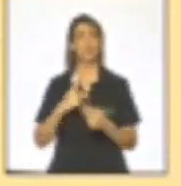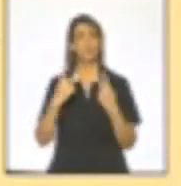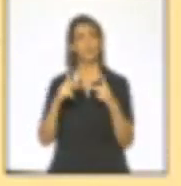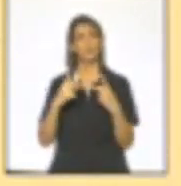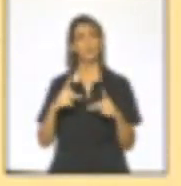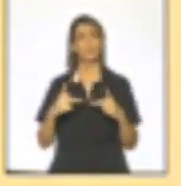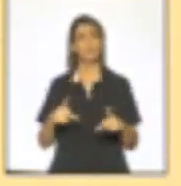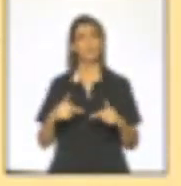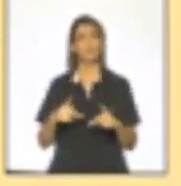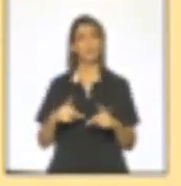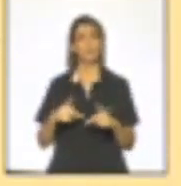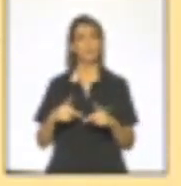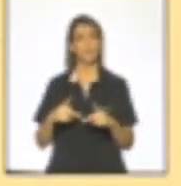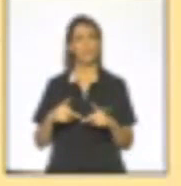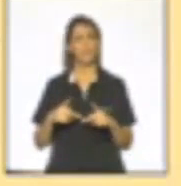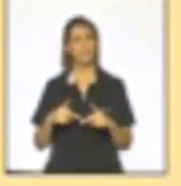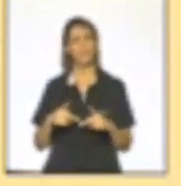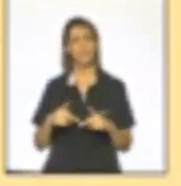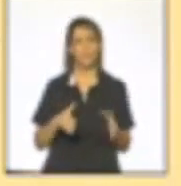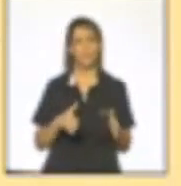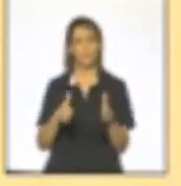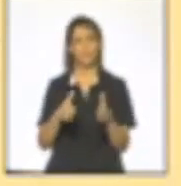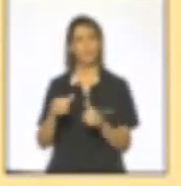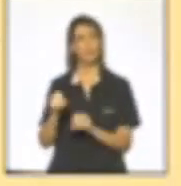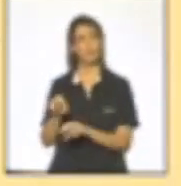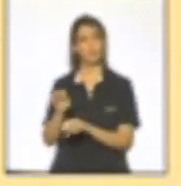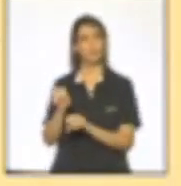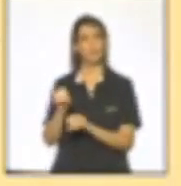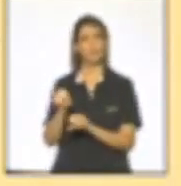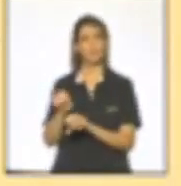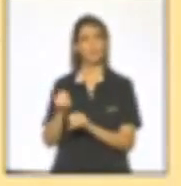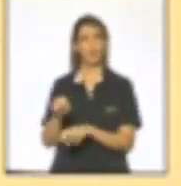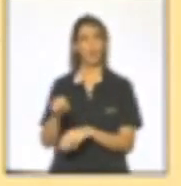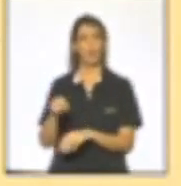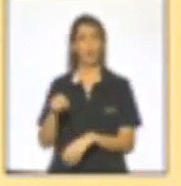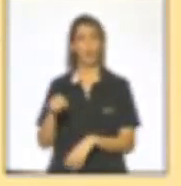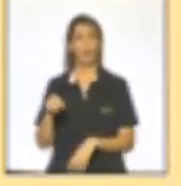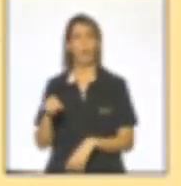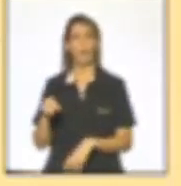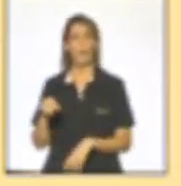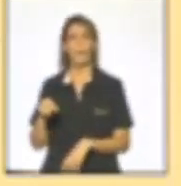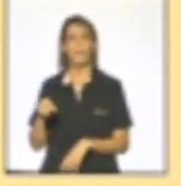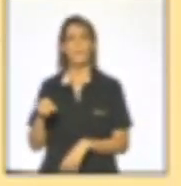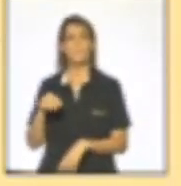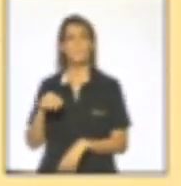da Educação, do Ministério da Educação, e tem um dos programas que